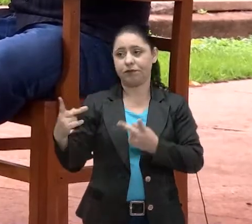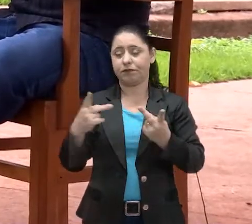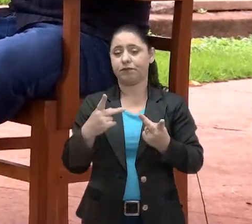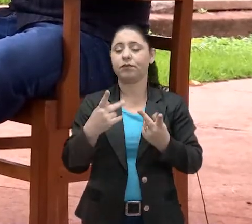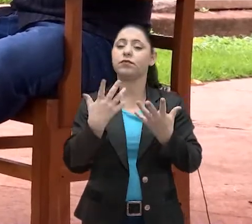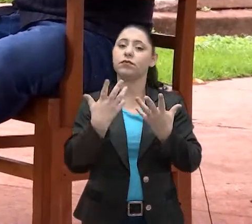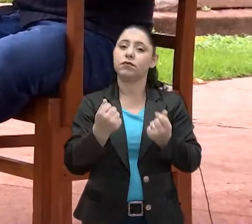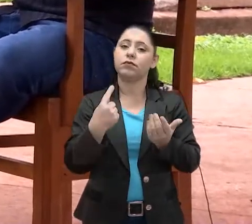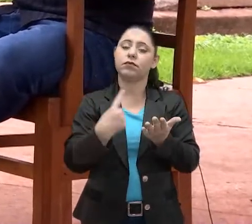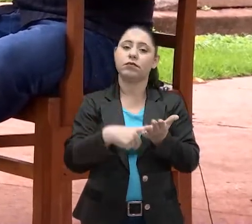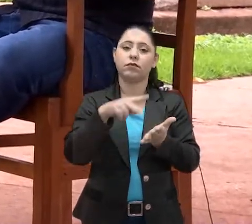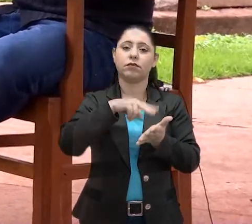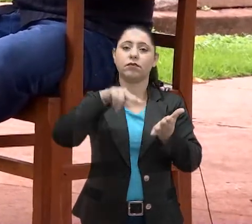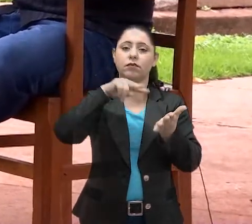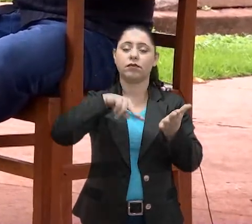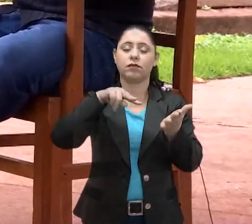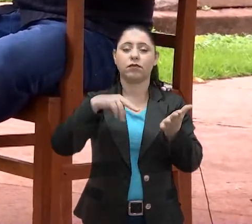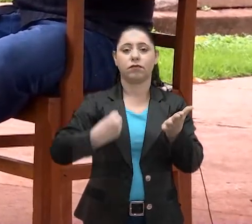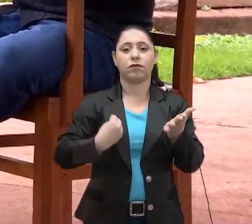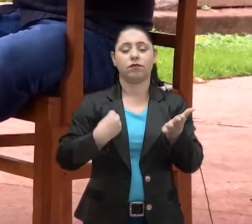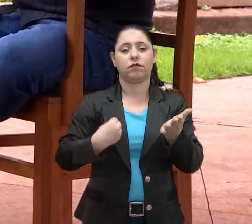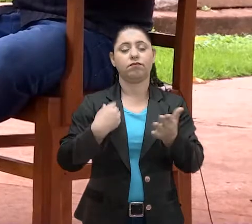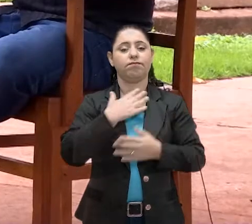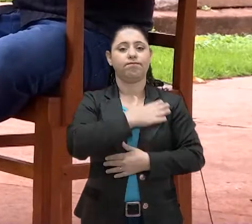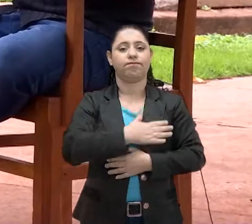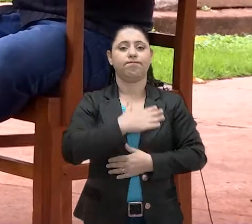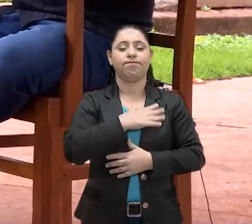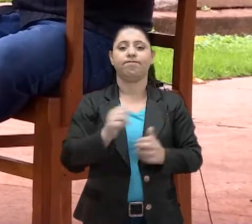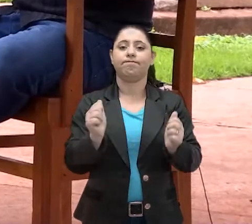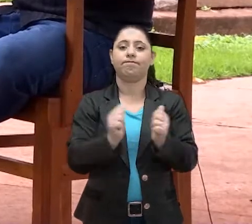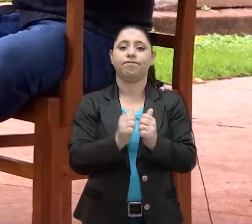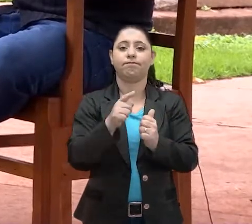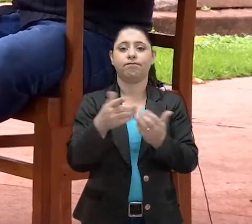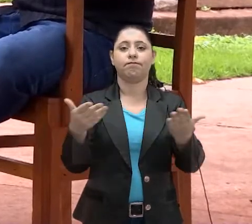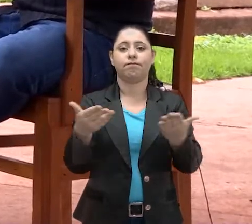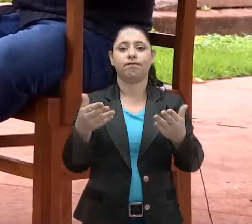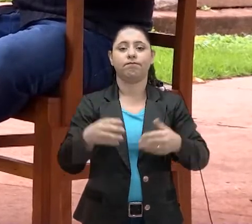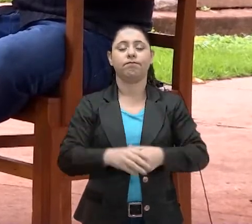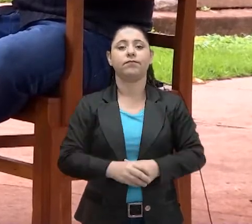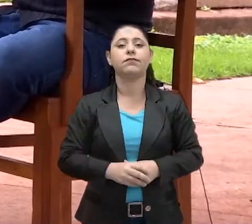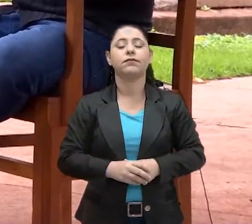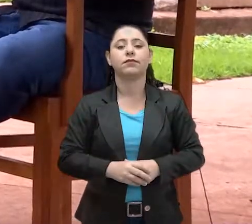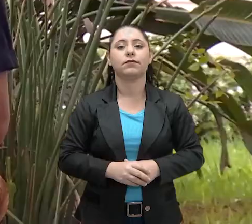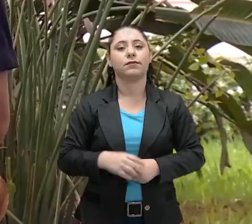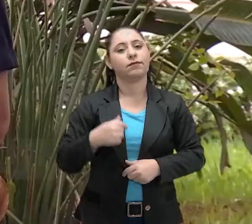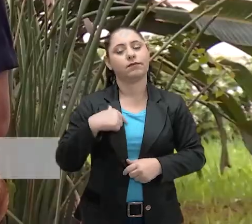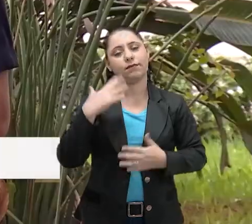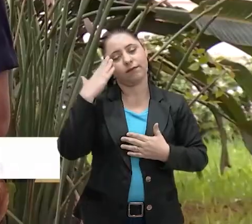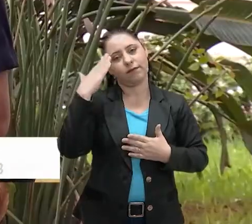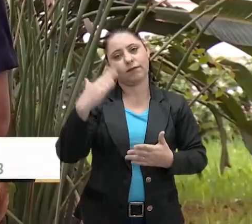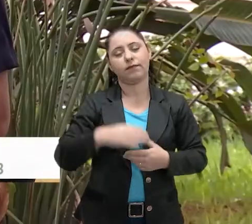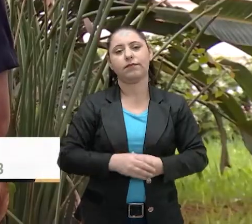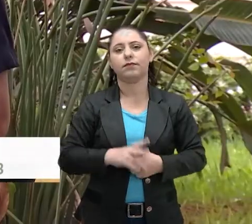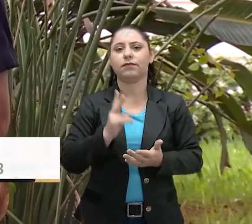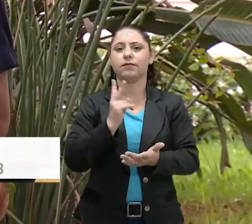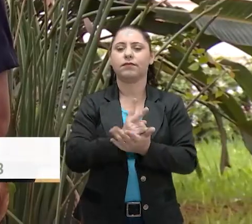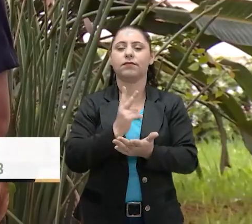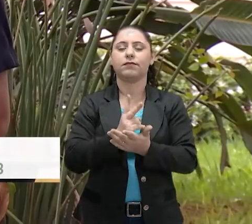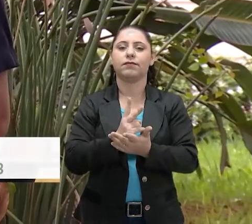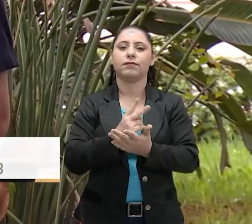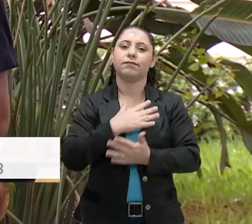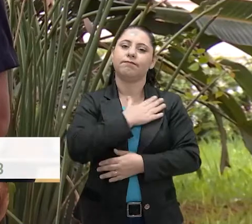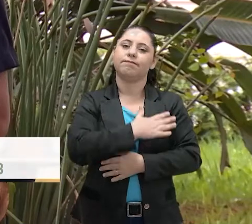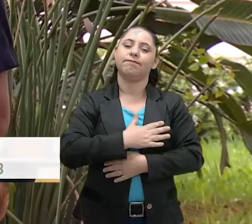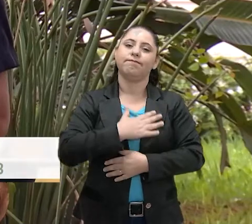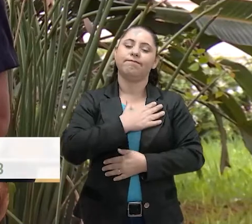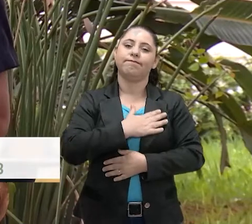convite para estar participando do Ler é Viver. É um prazer estar contando com você nessa edição do programa. Eu que agradeço, é sempre um prazer estar